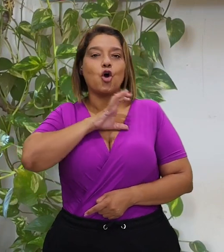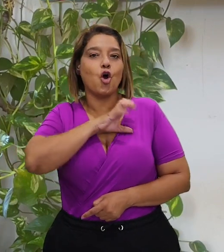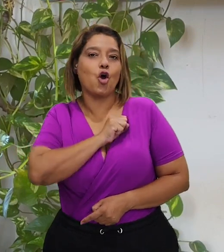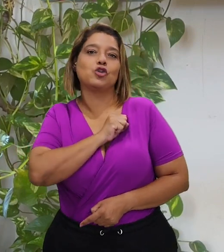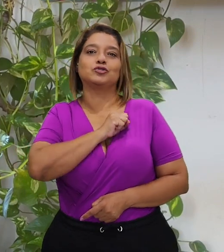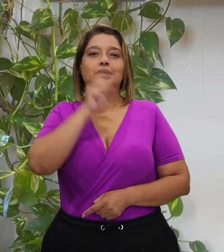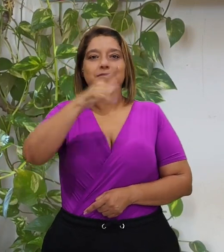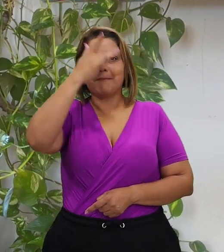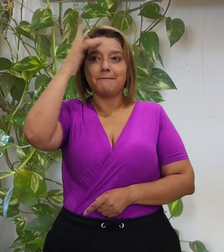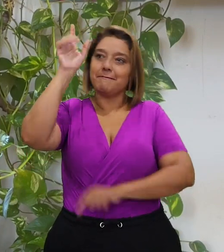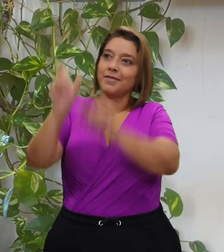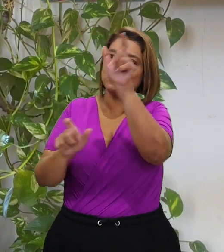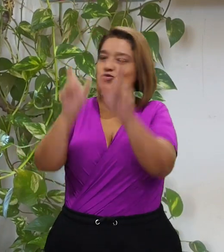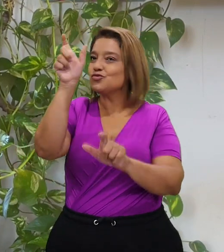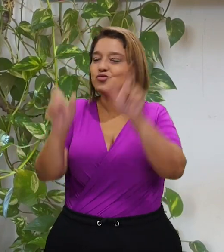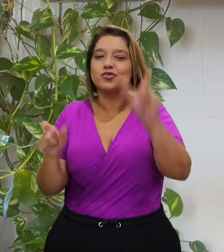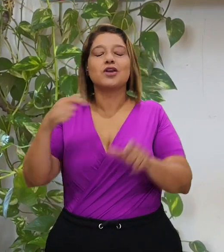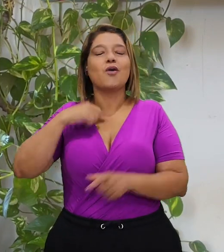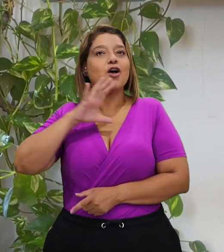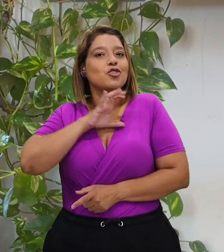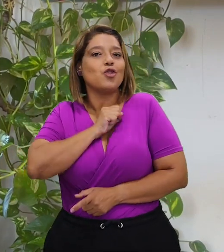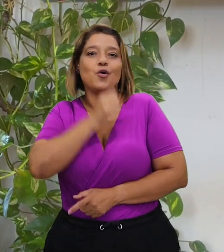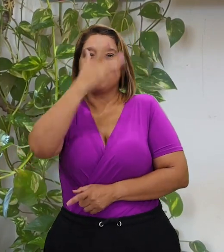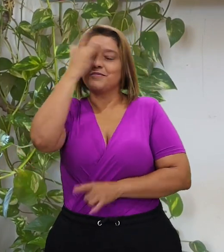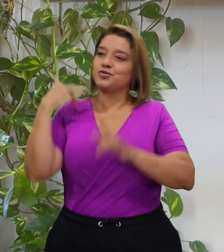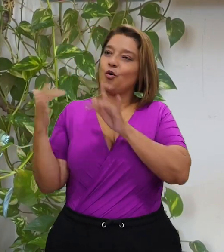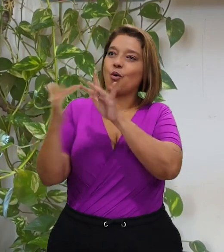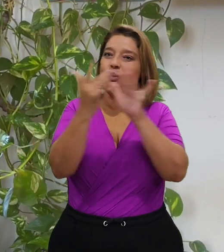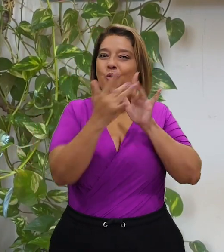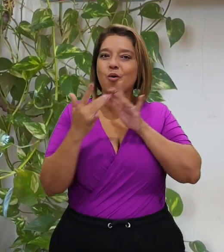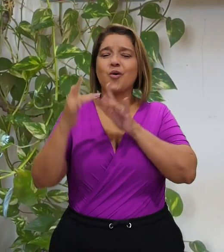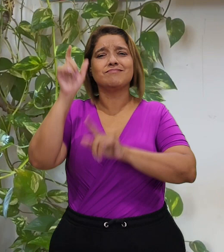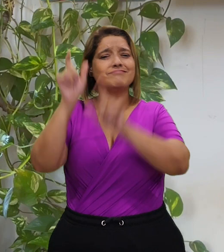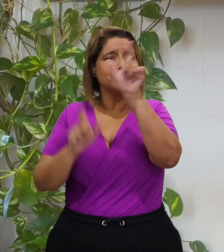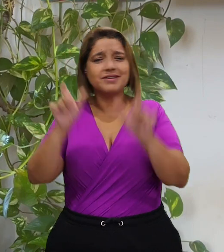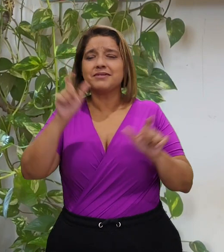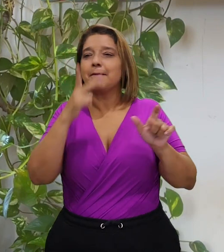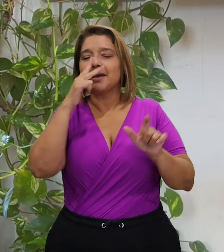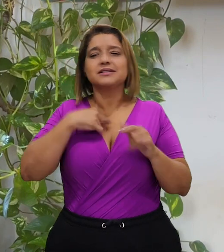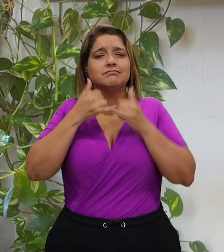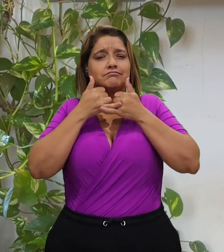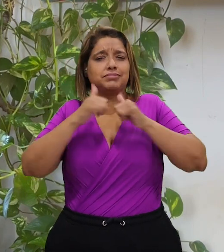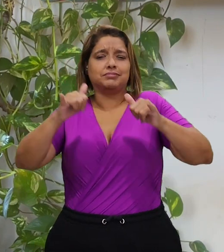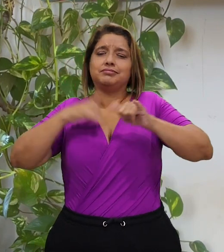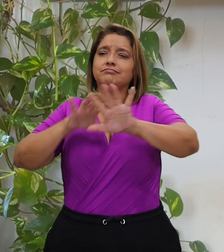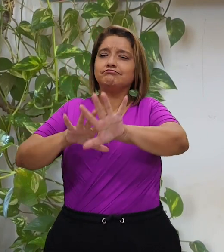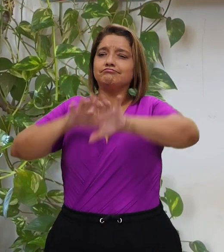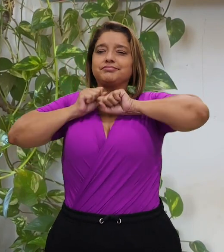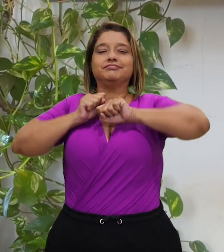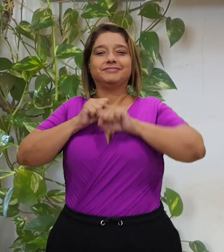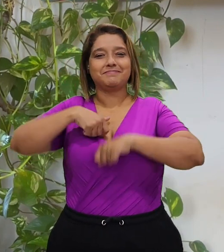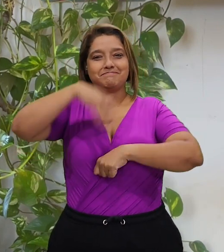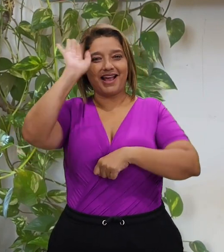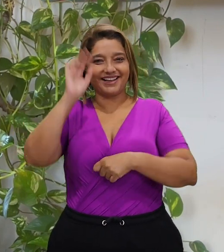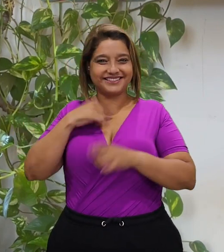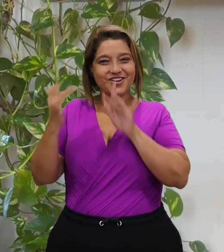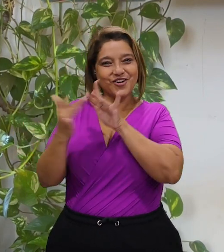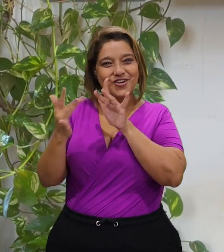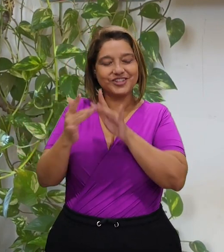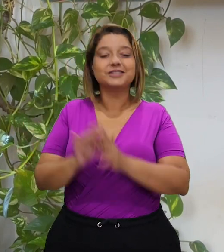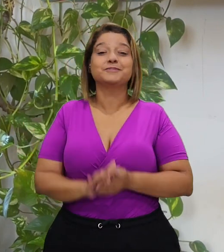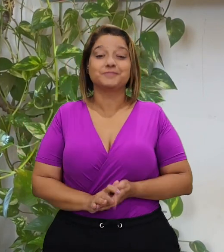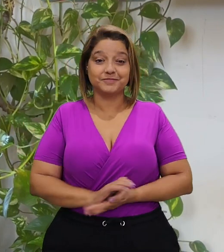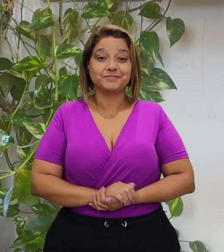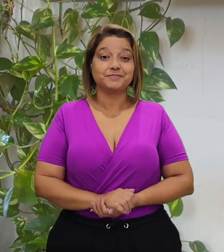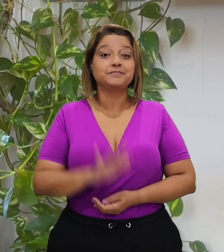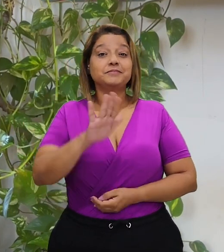Então, assim, eu sou movida por pessoas. Eu amo gente. E eu encontro muita energia nessa interação